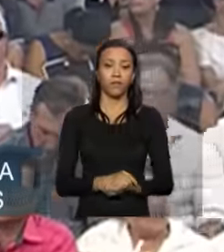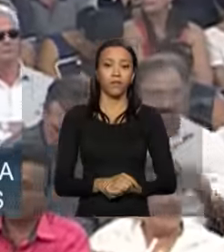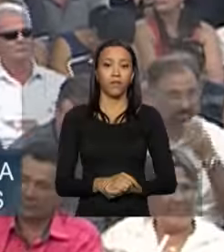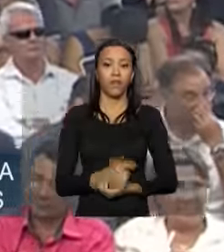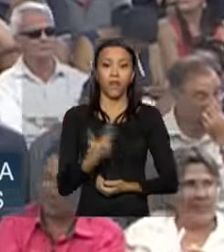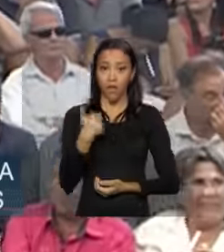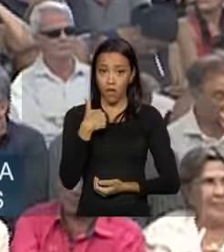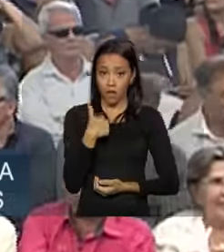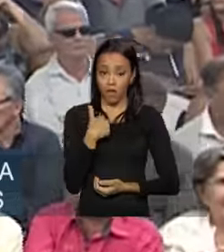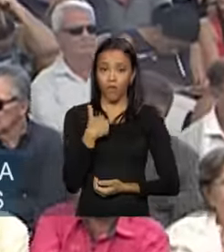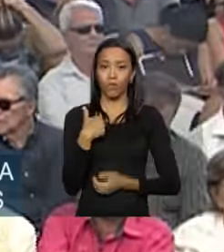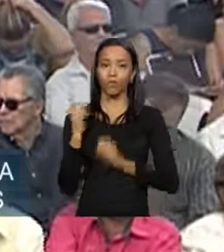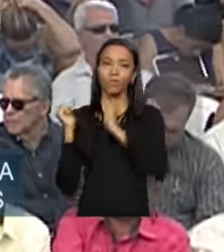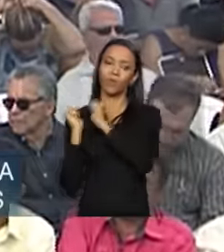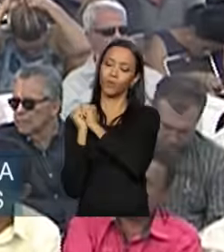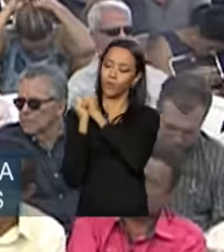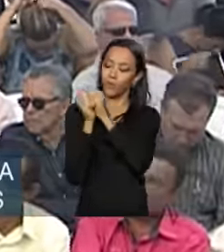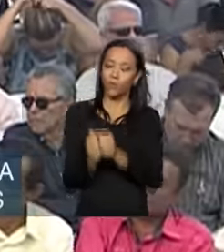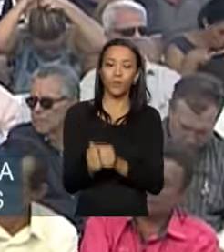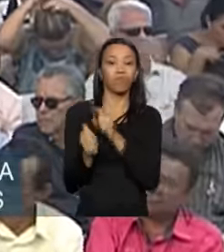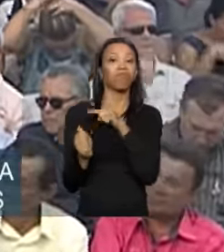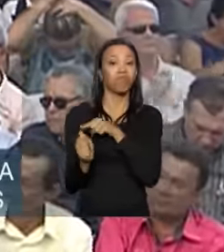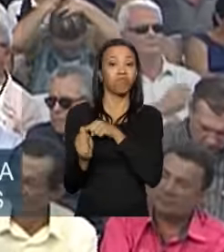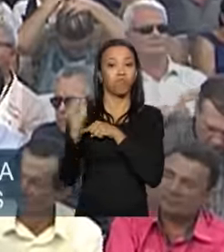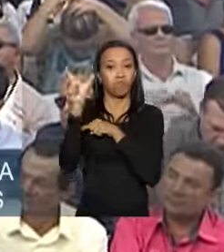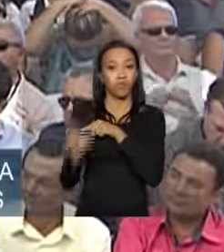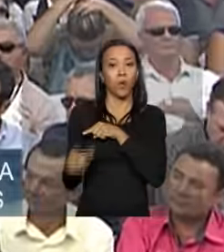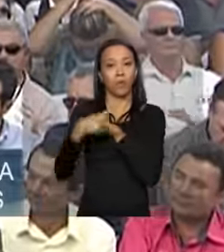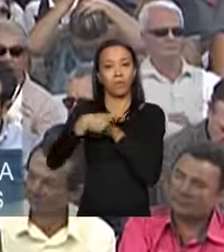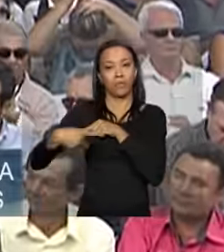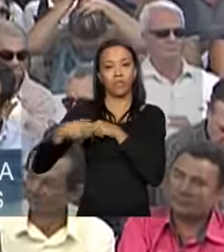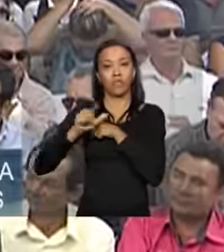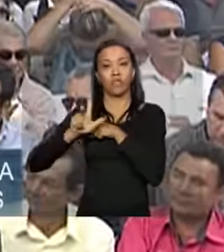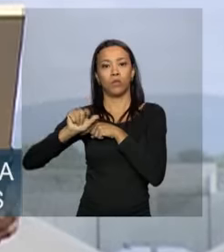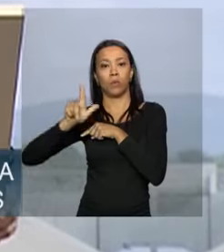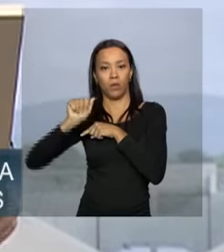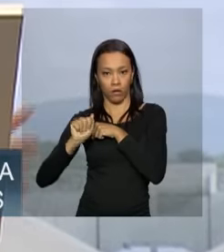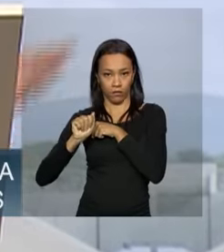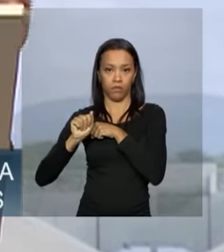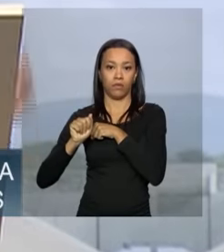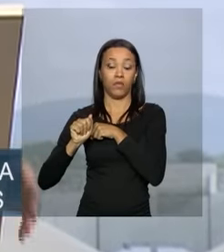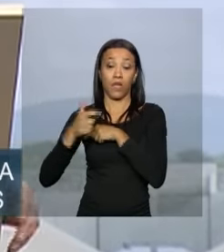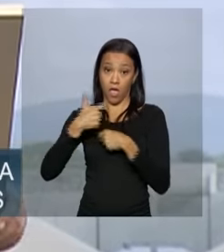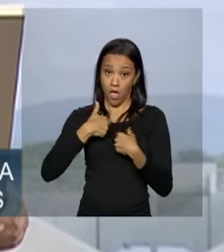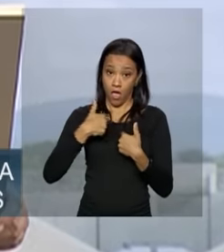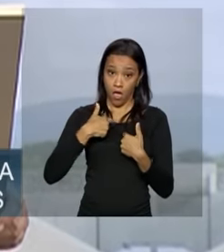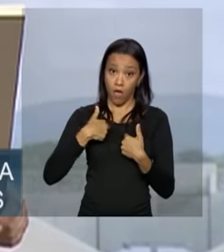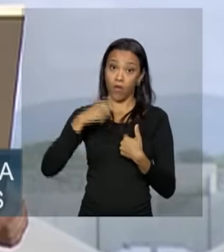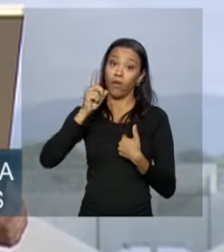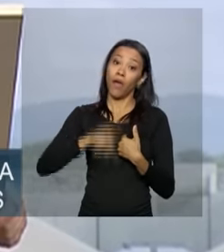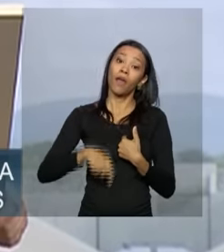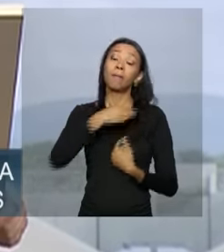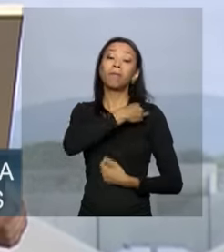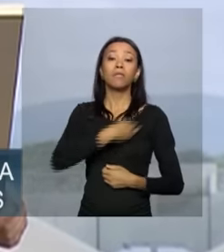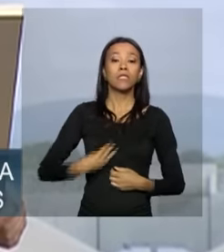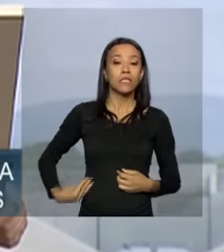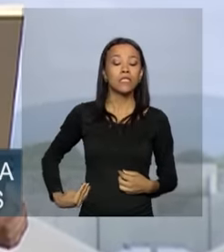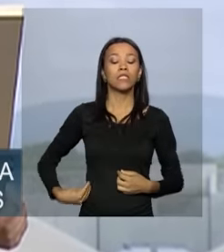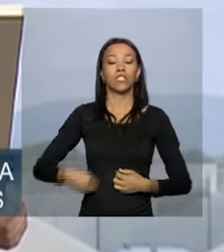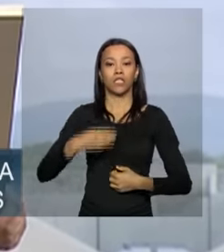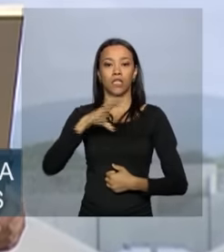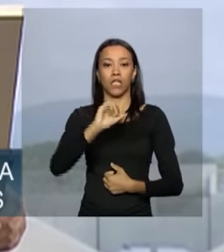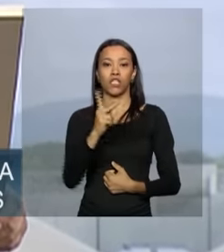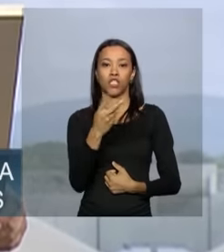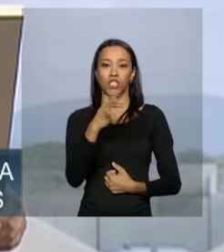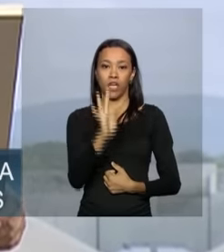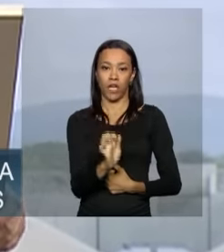eu vim acompanhando o presidente Lula como ministra-chefe da Casa Civil. A